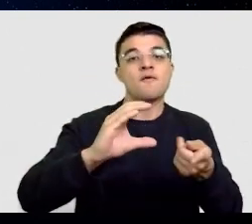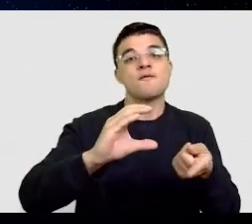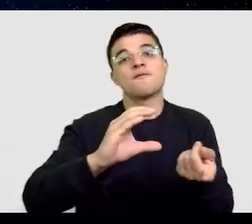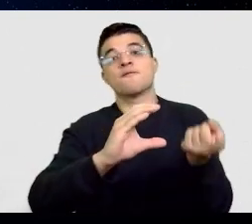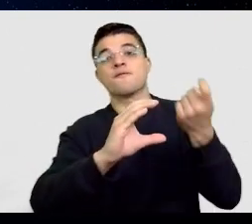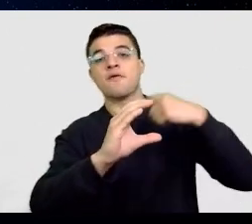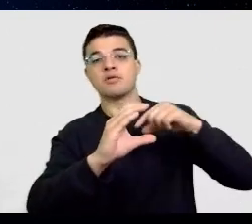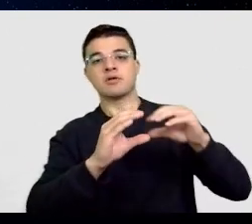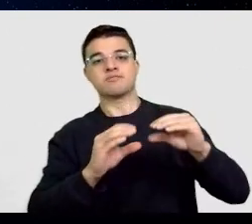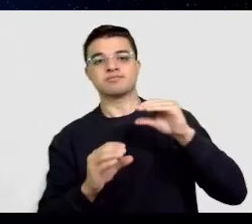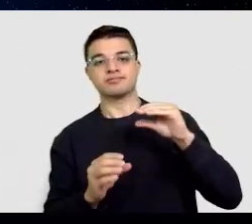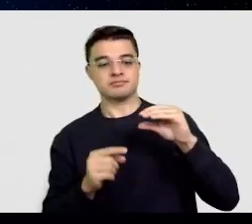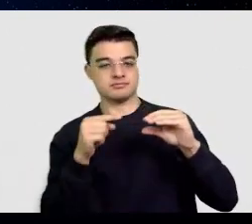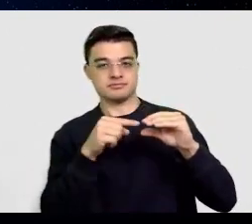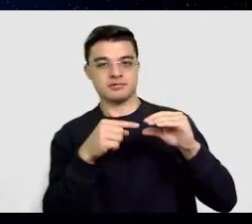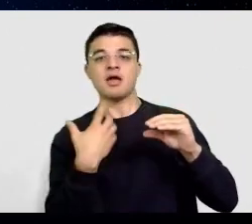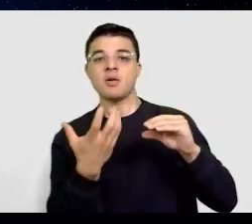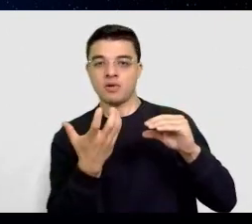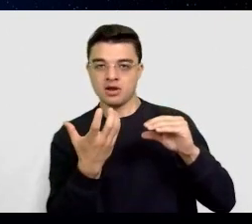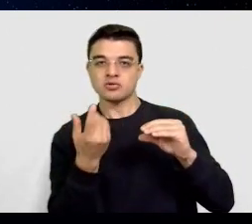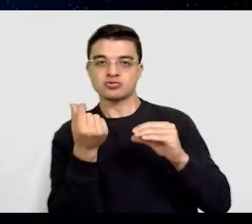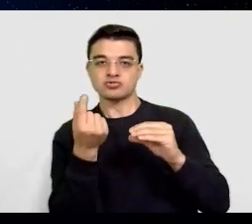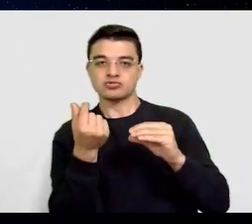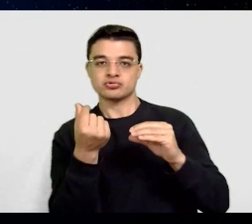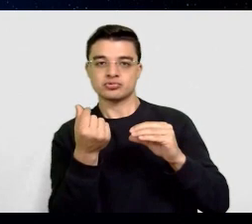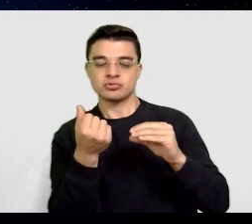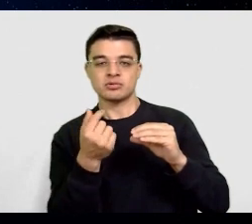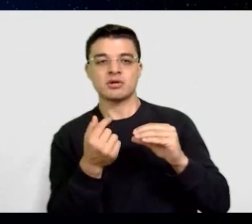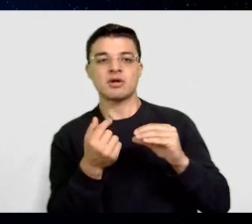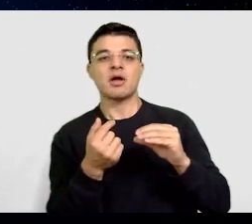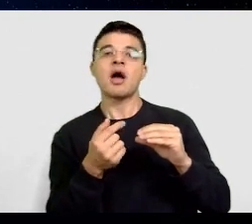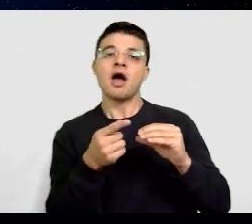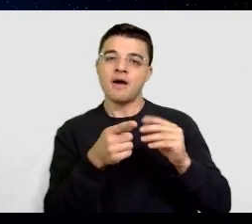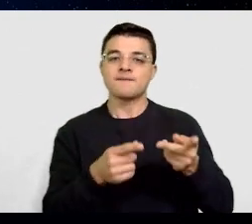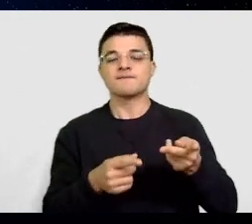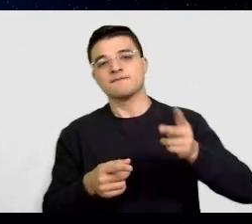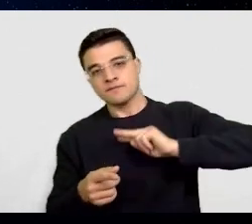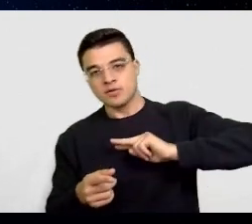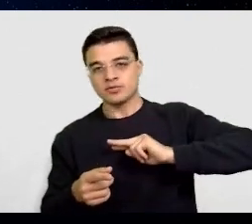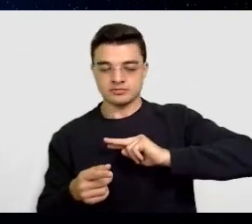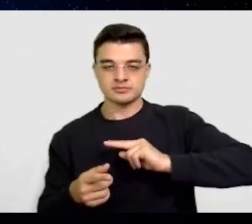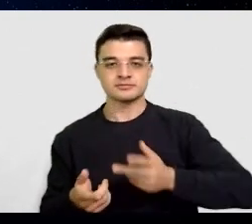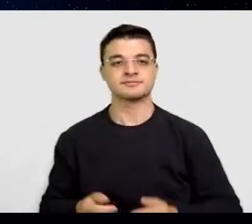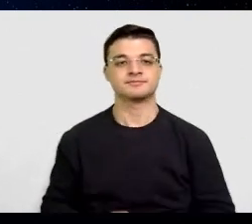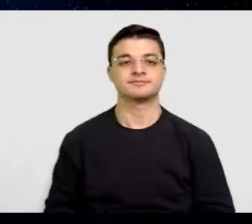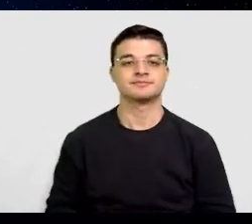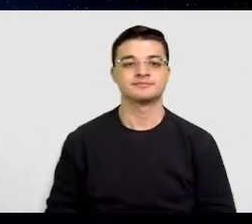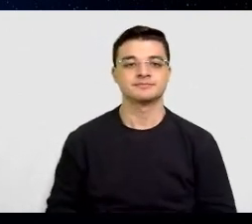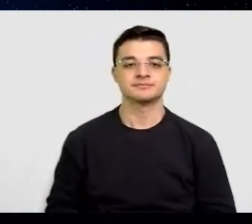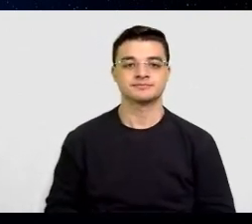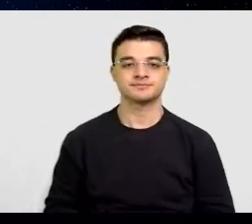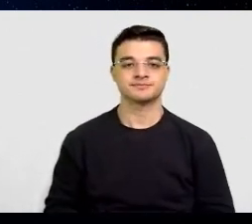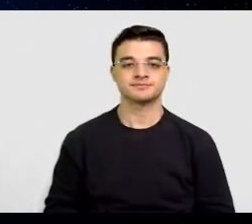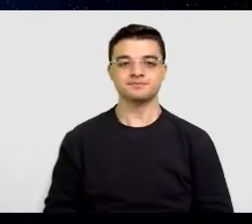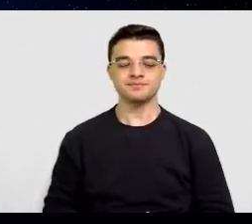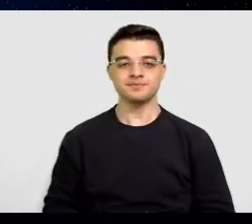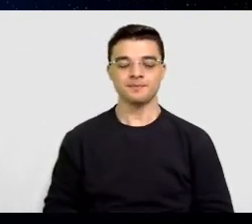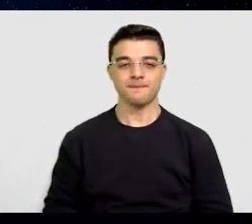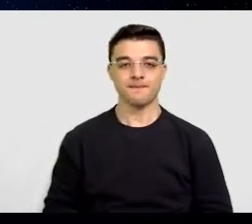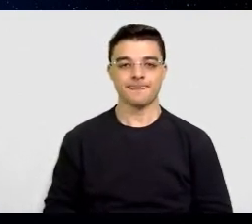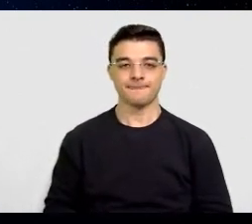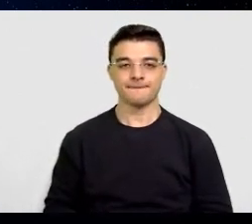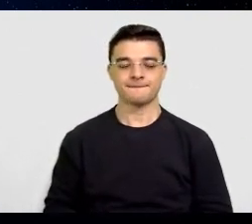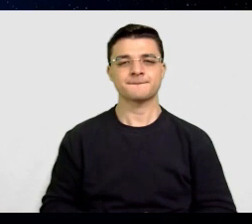recebo aquela diferença em troco. Beleza, mas o que permite que a gente consiga